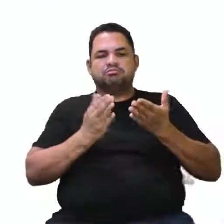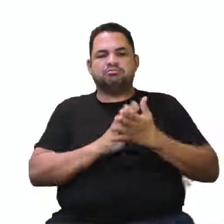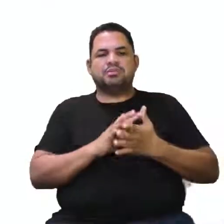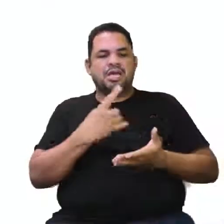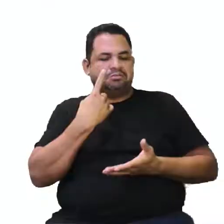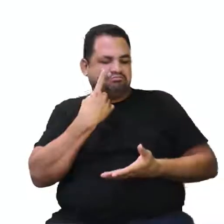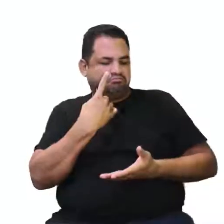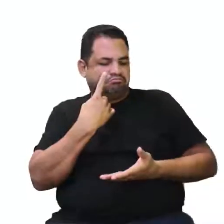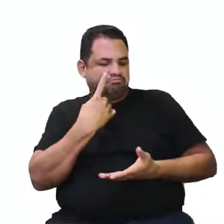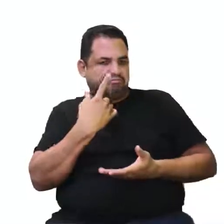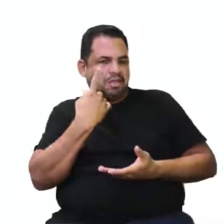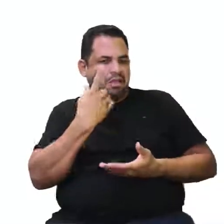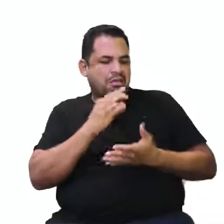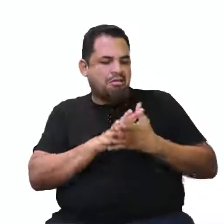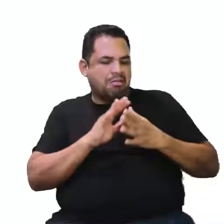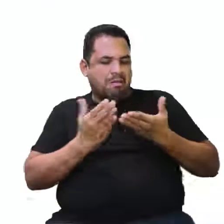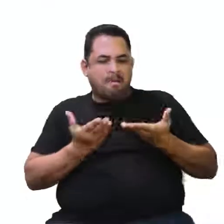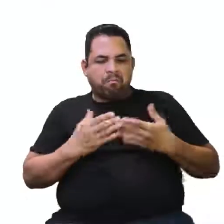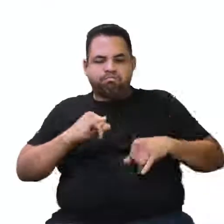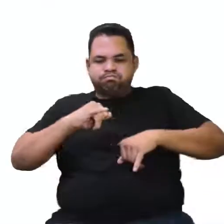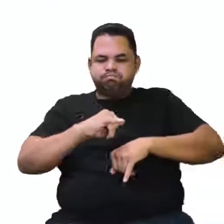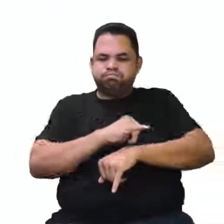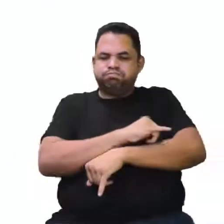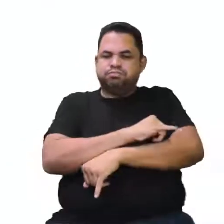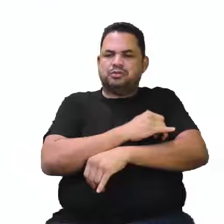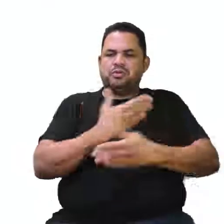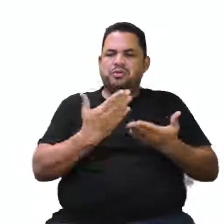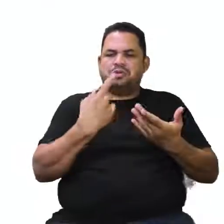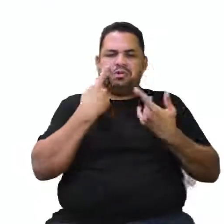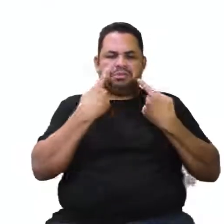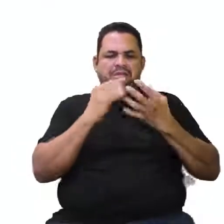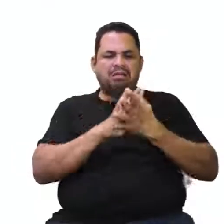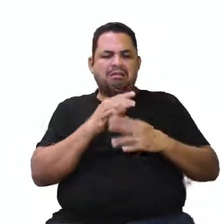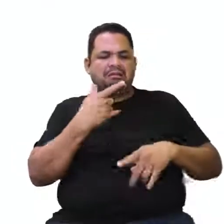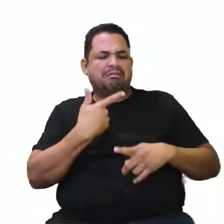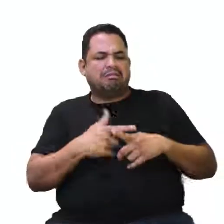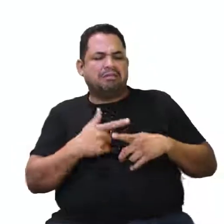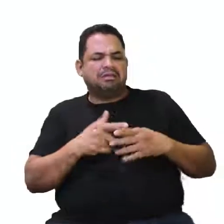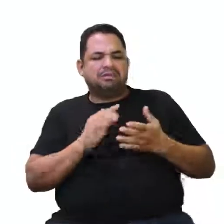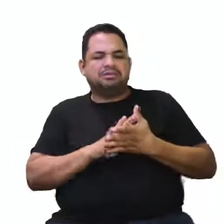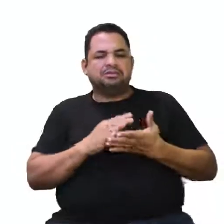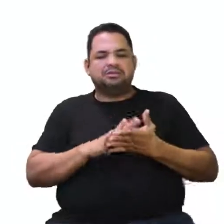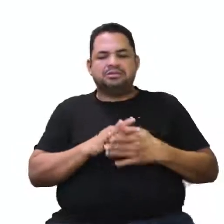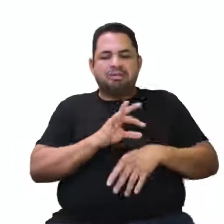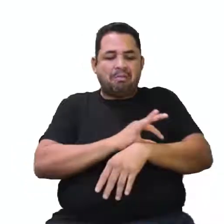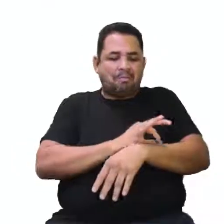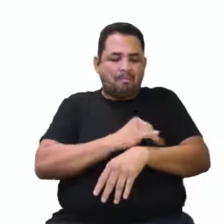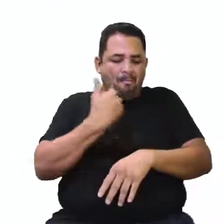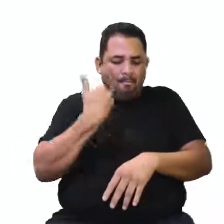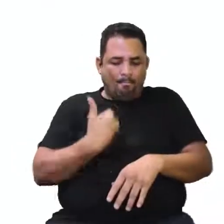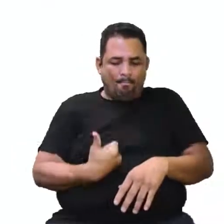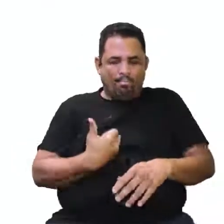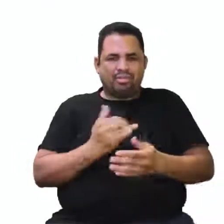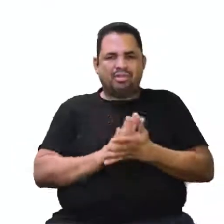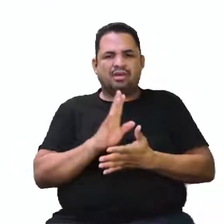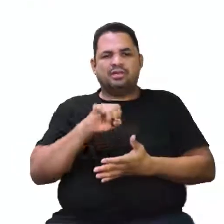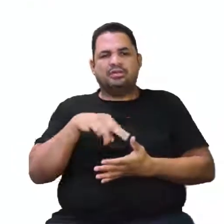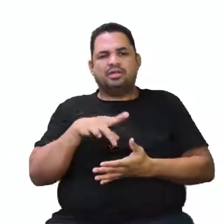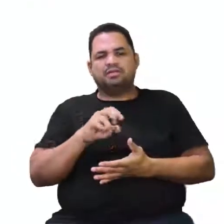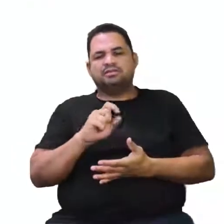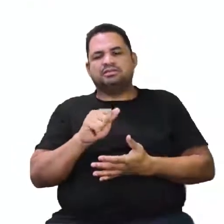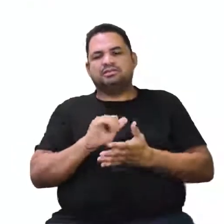me vejo muito acima do peso, né? Isso está me prejudicando, eu estou só pele e osso, né? Na